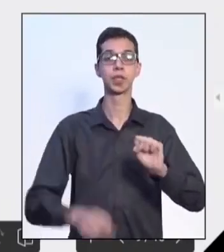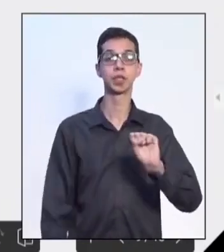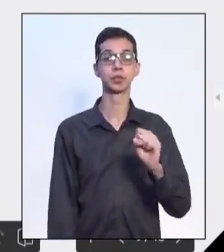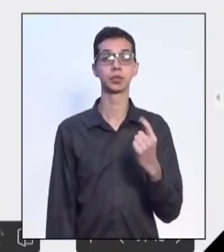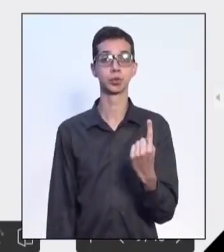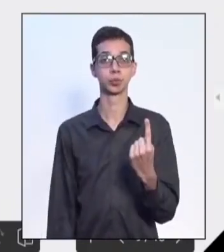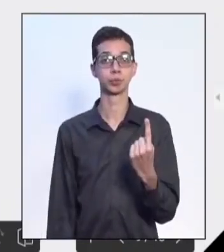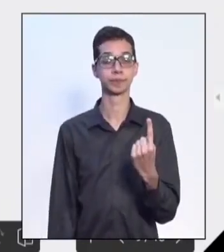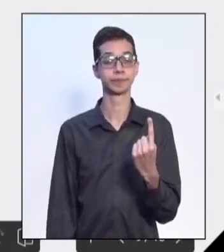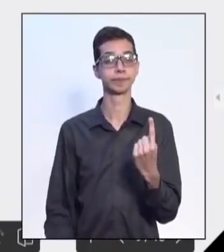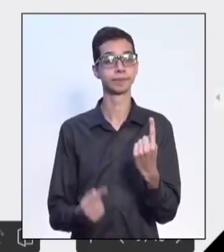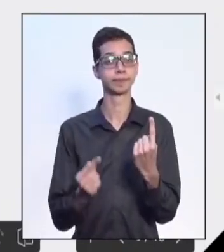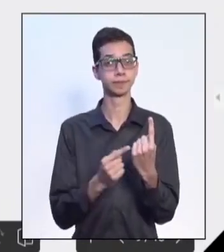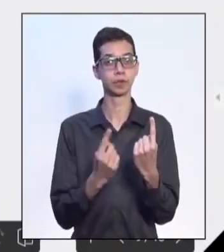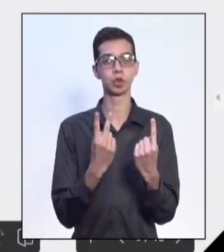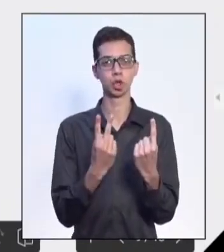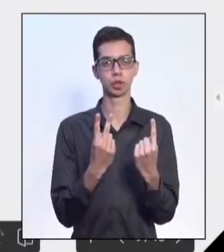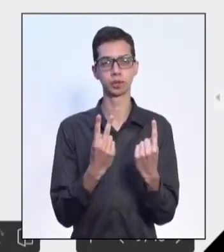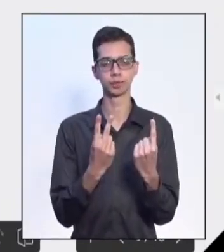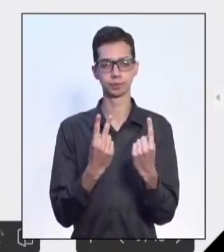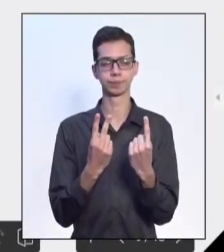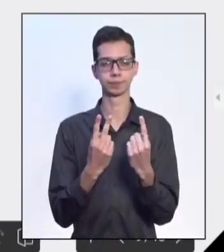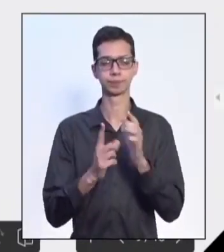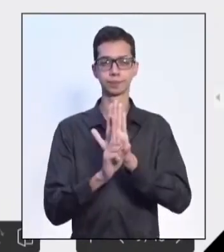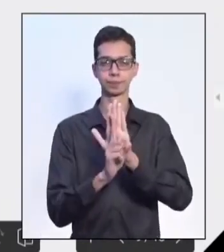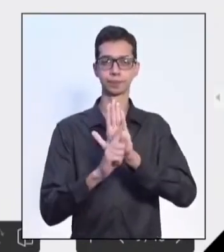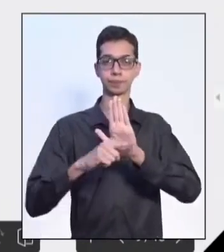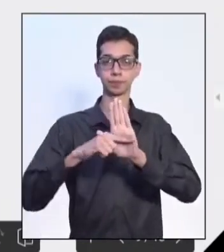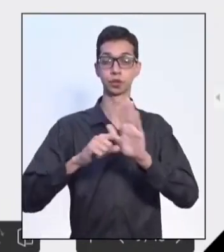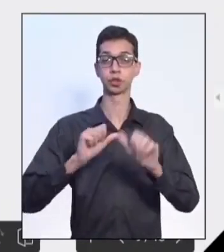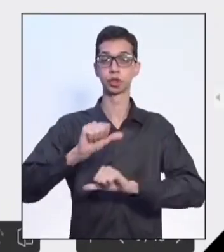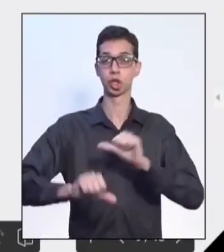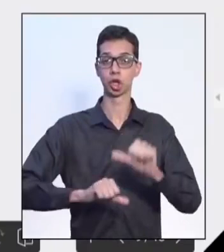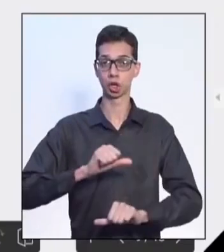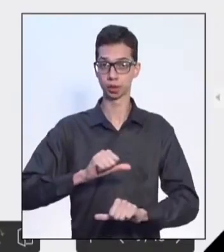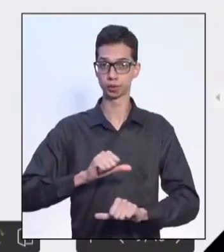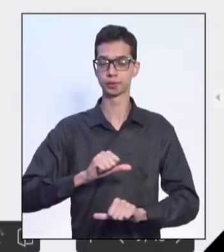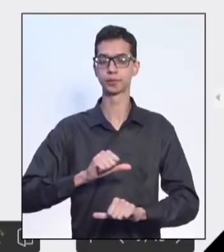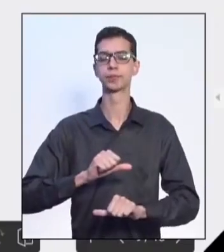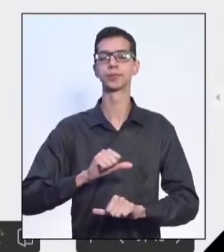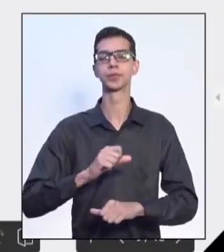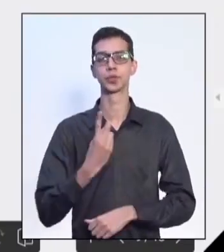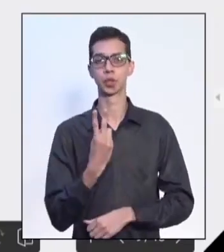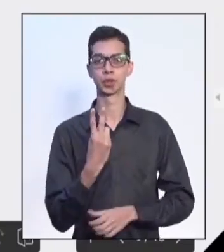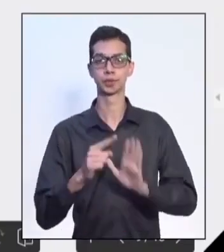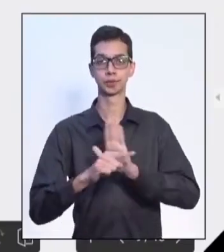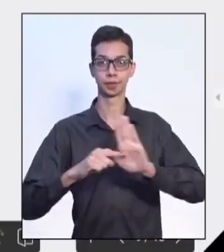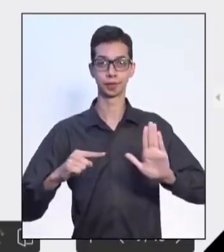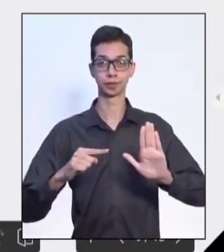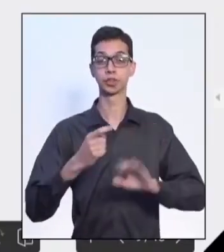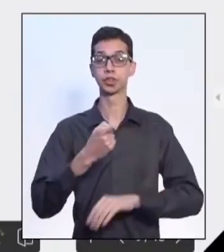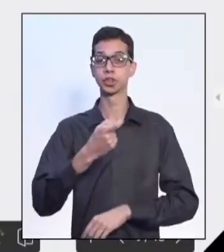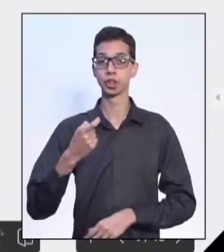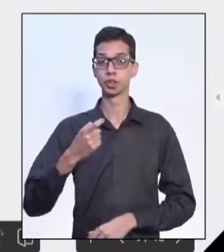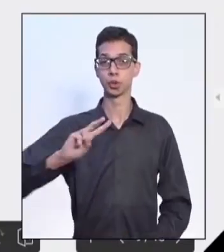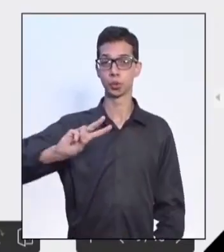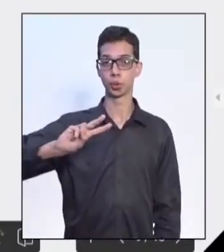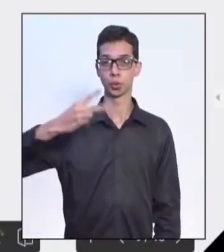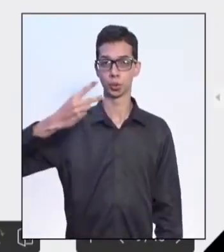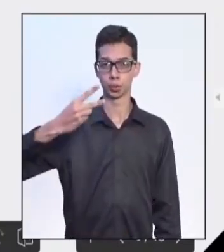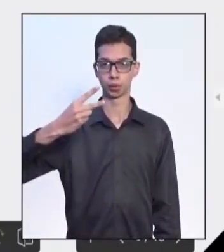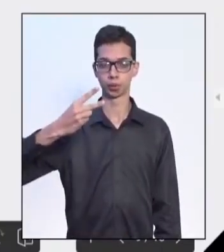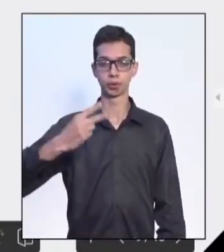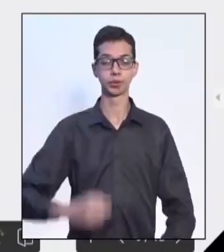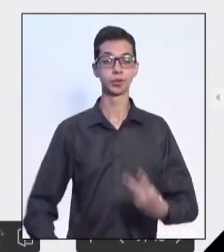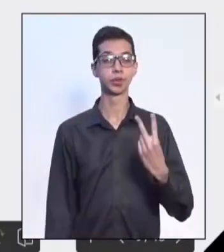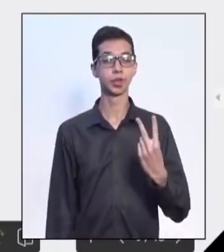deu 2, positivo. Troca o sinal, 2, negativo. X ao quadrado. Que esse 2